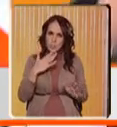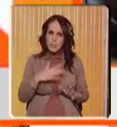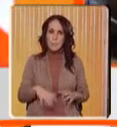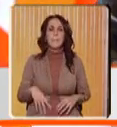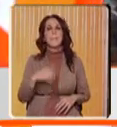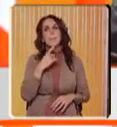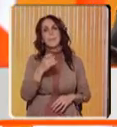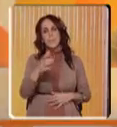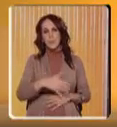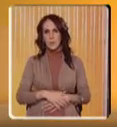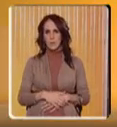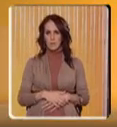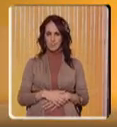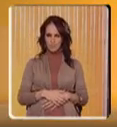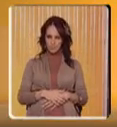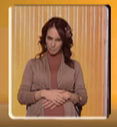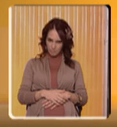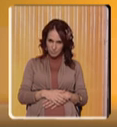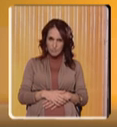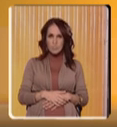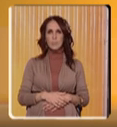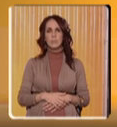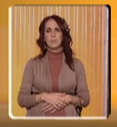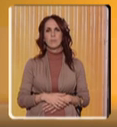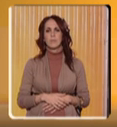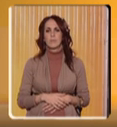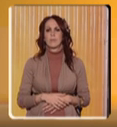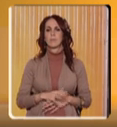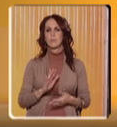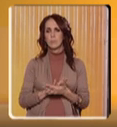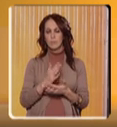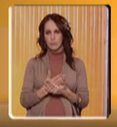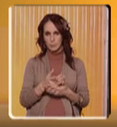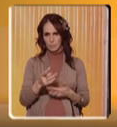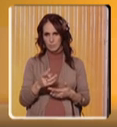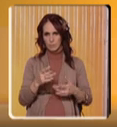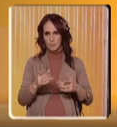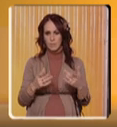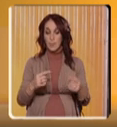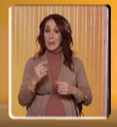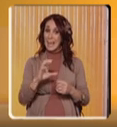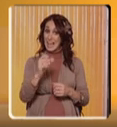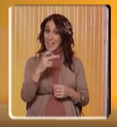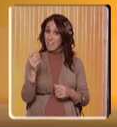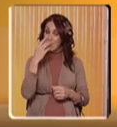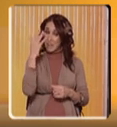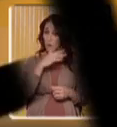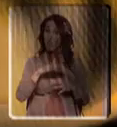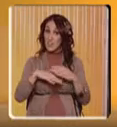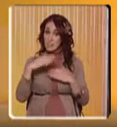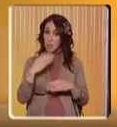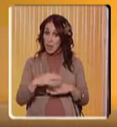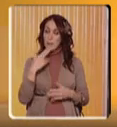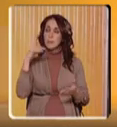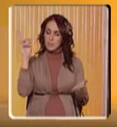Vamos lá à pergunta, portanto. Vamos à pergunta sobre o churrasco. Os grelhados de churrasco, estamos a falar de churrasco com carvão, fazem mal? Pois a